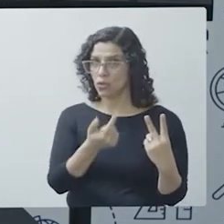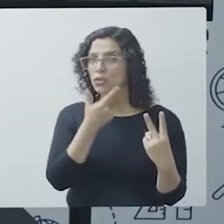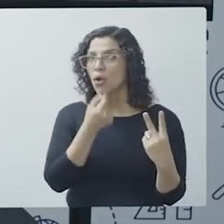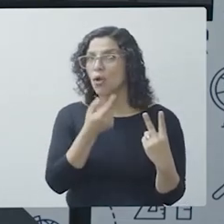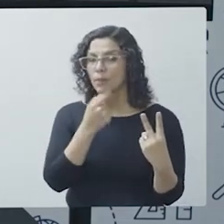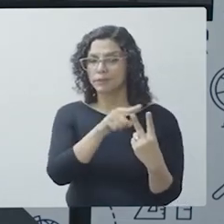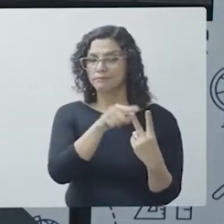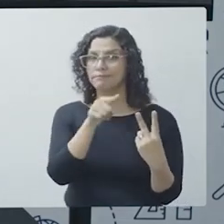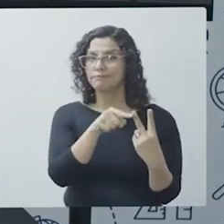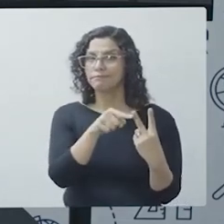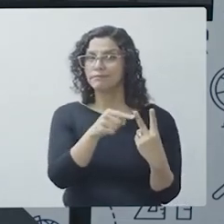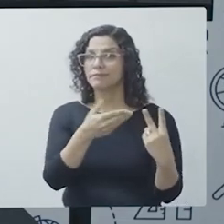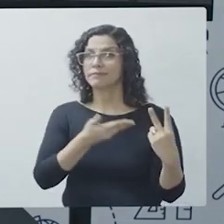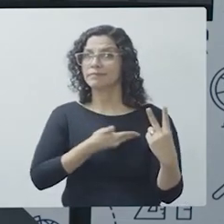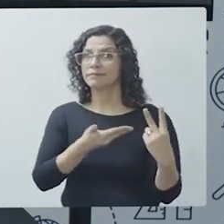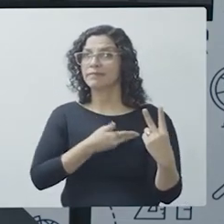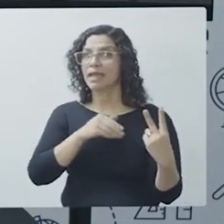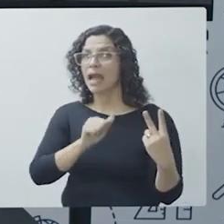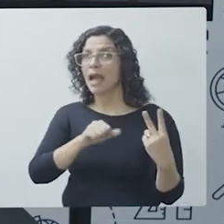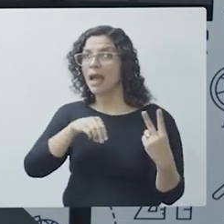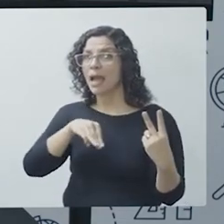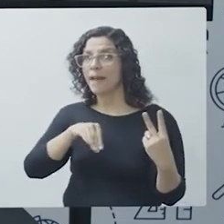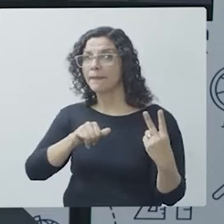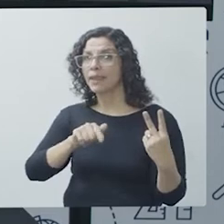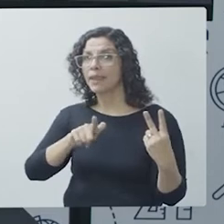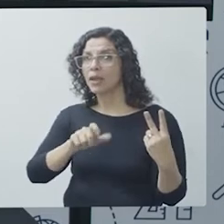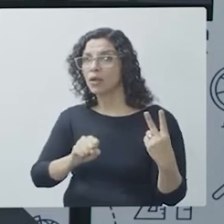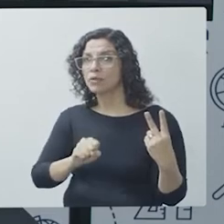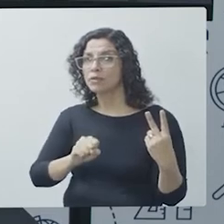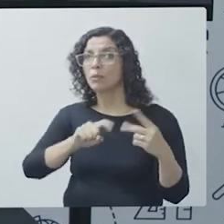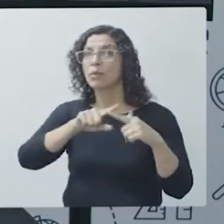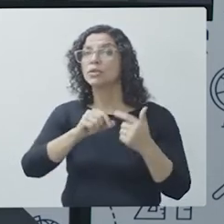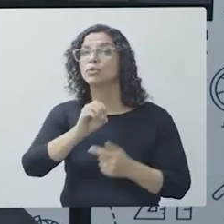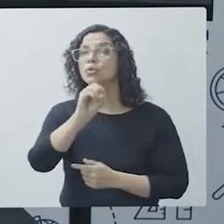imagem, os dois amigos. Então nós falamos